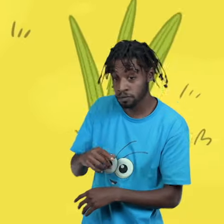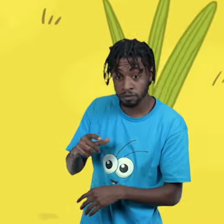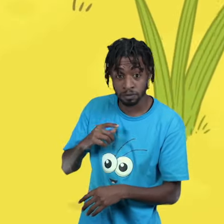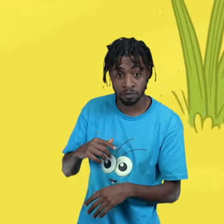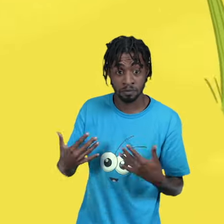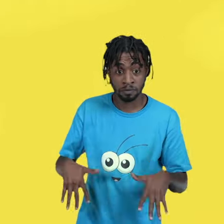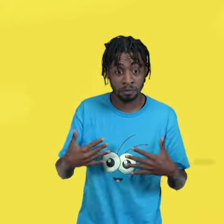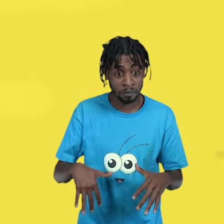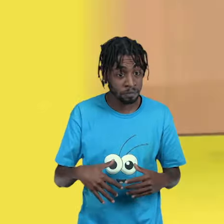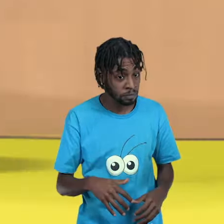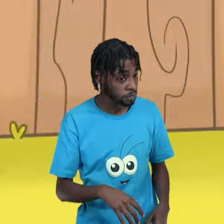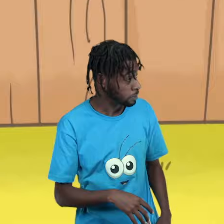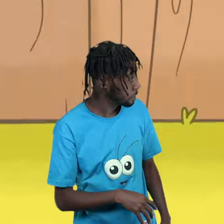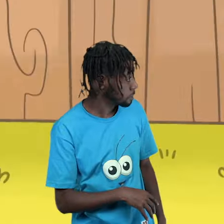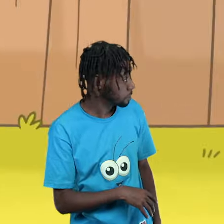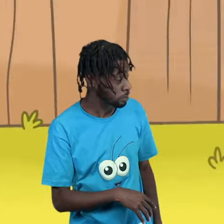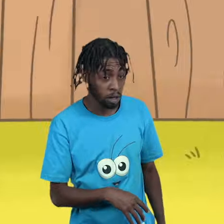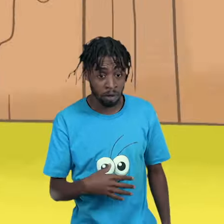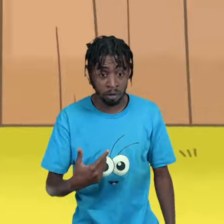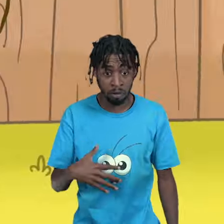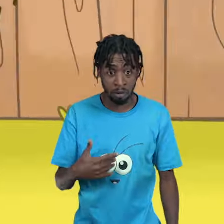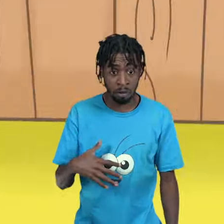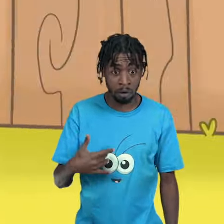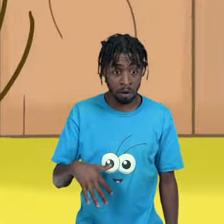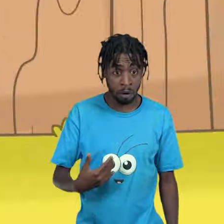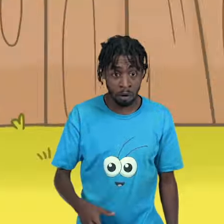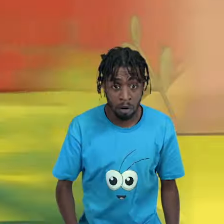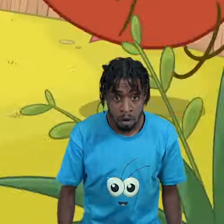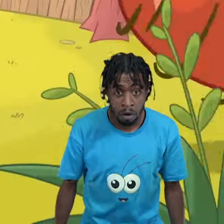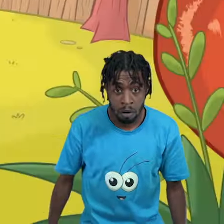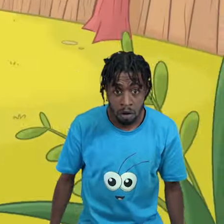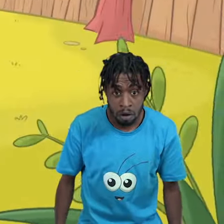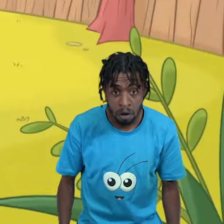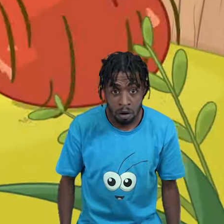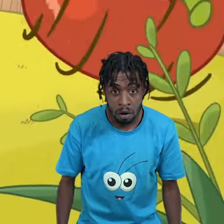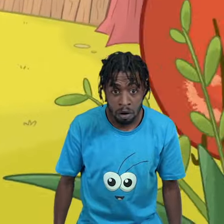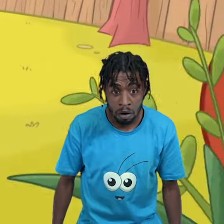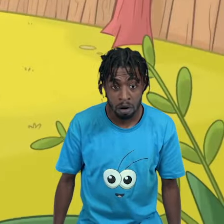os amigos Alex é atropelado por uma maçã